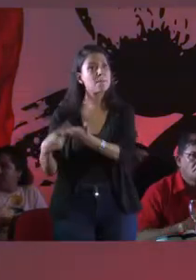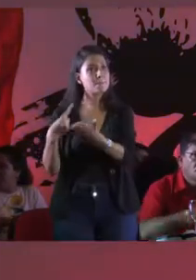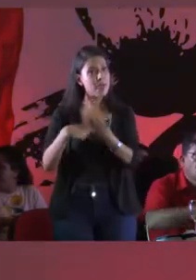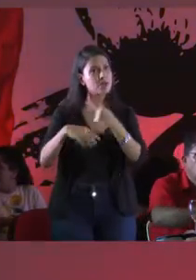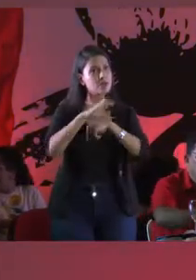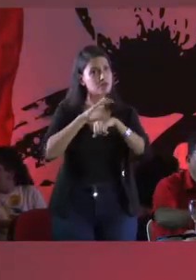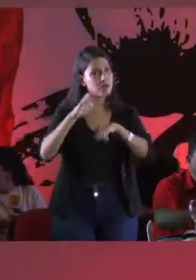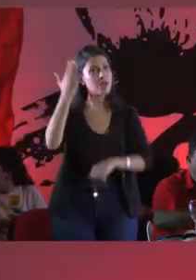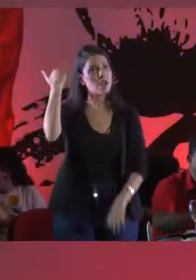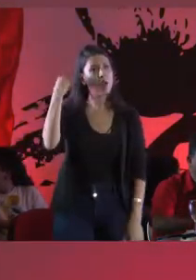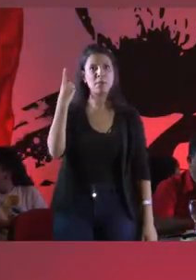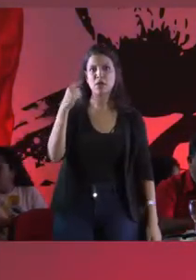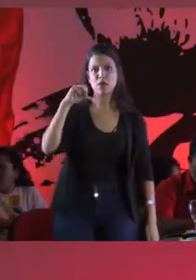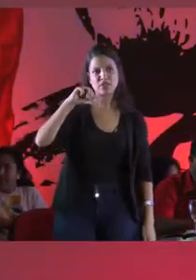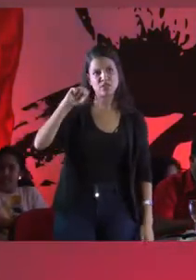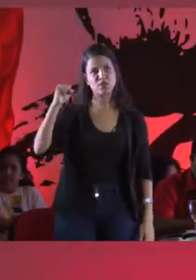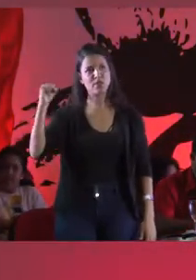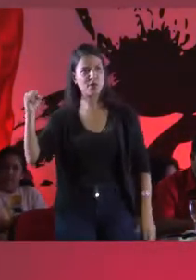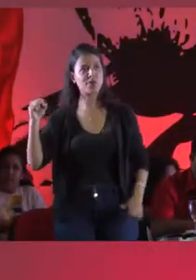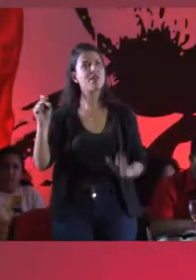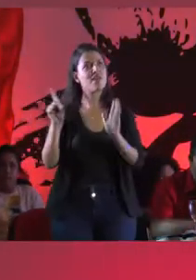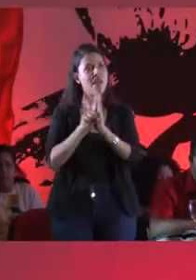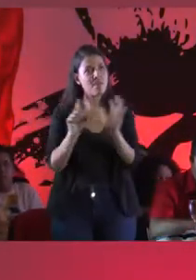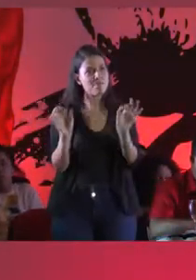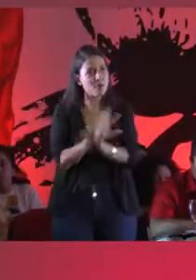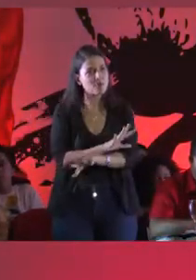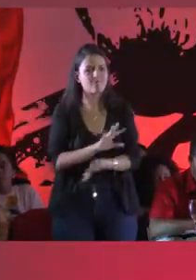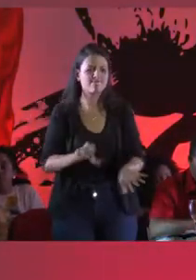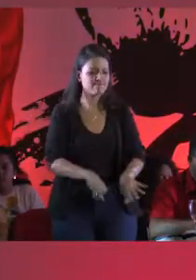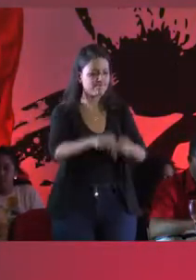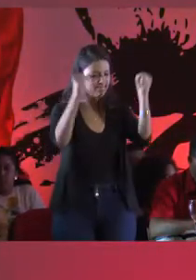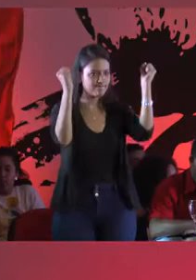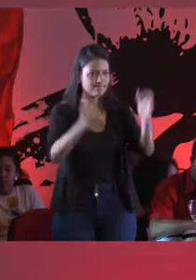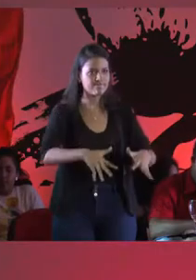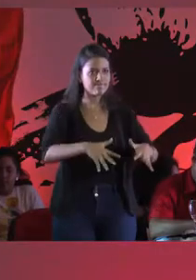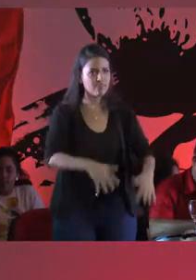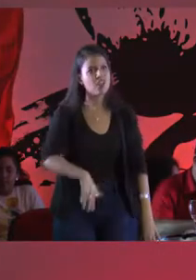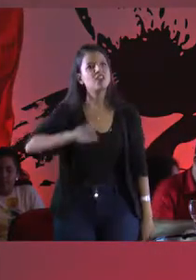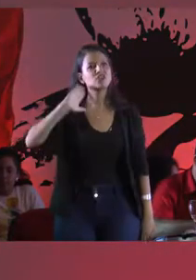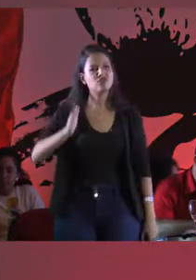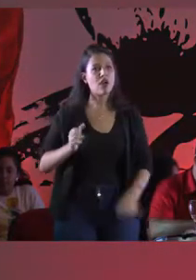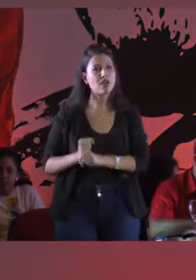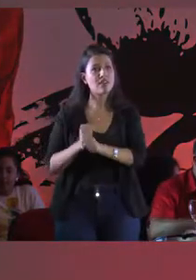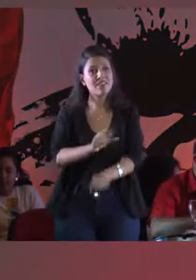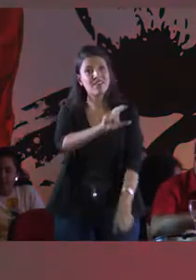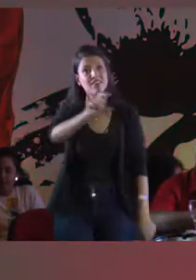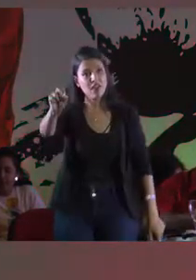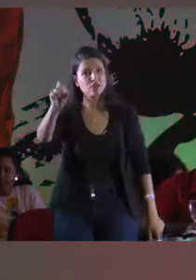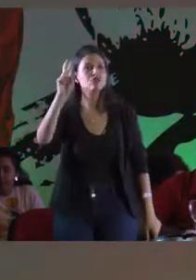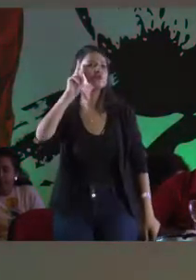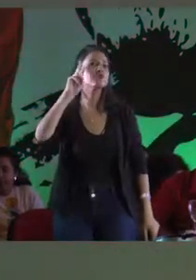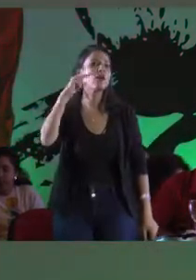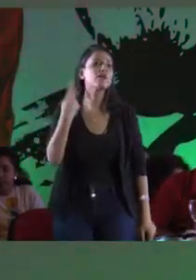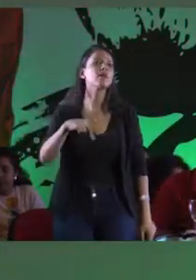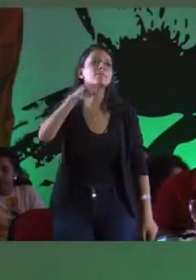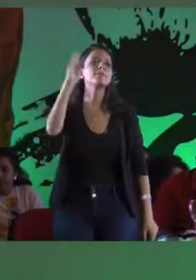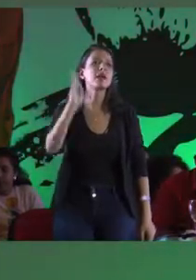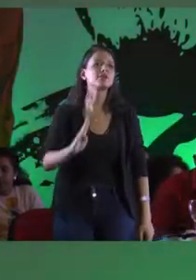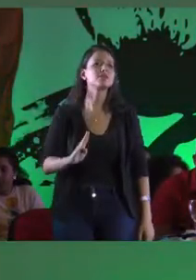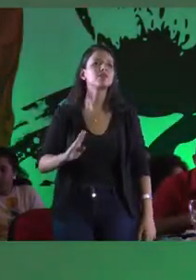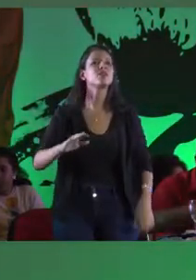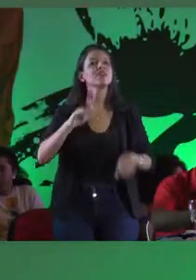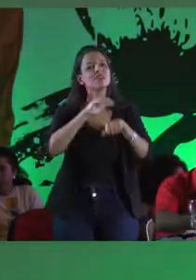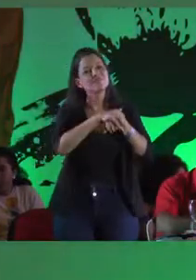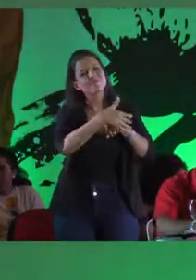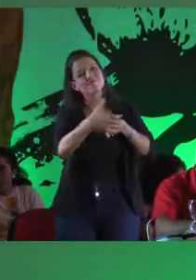em 1988. Em 500 anos de história desse país, o momento maior de democracia contínua que